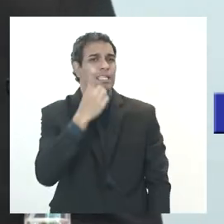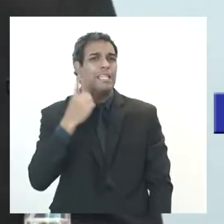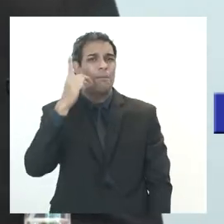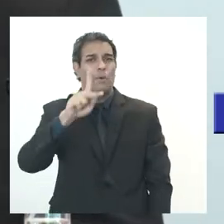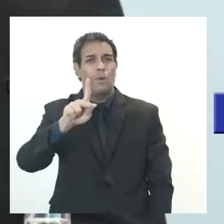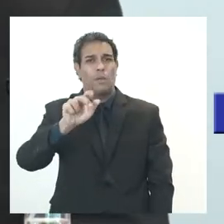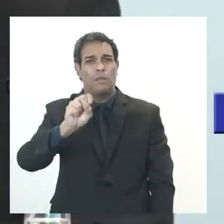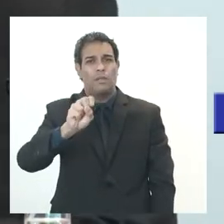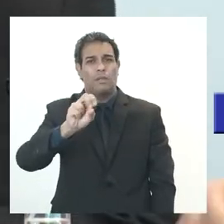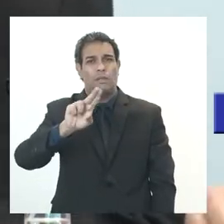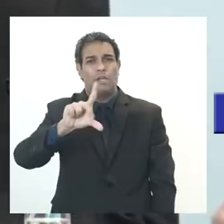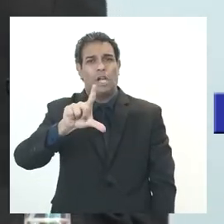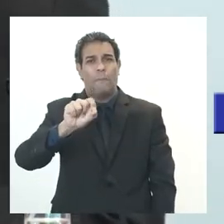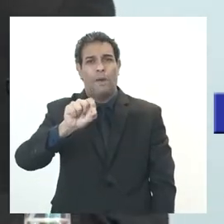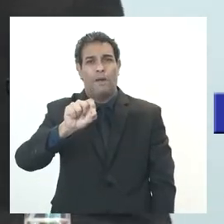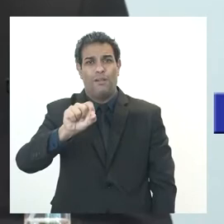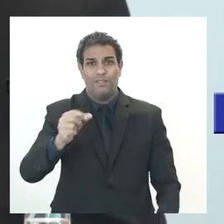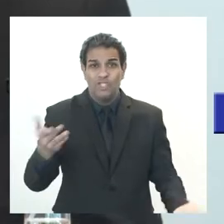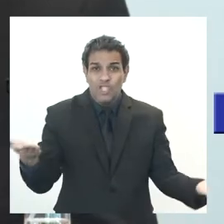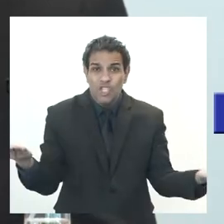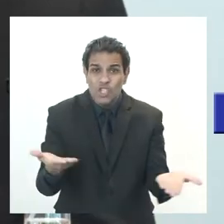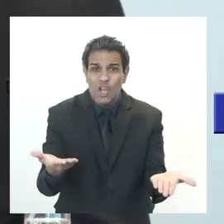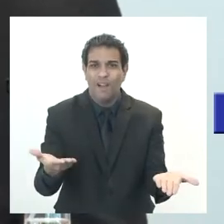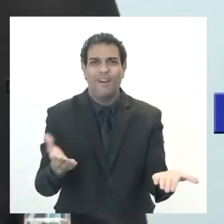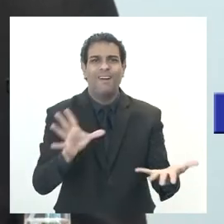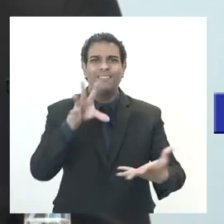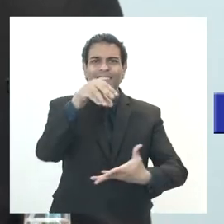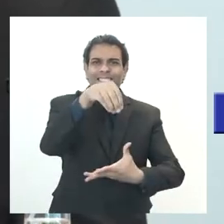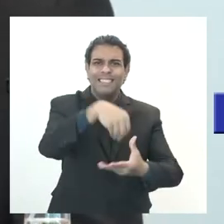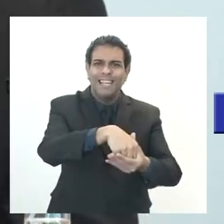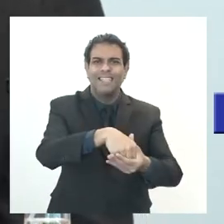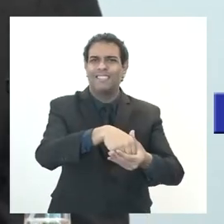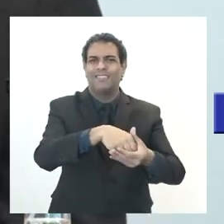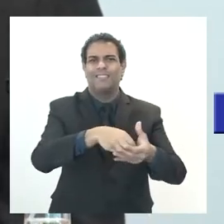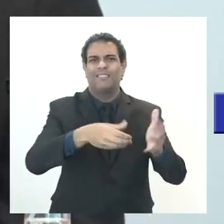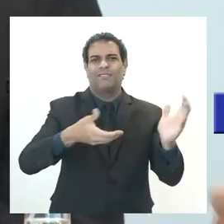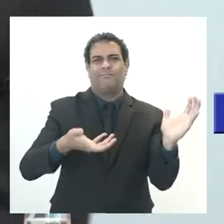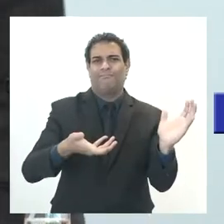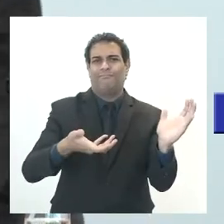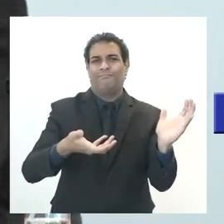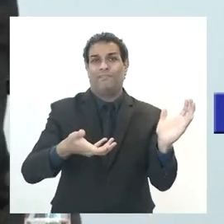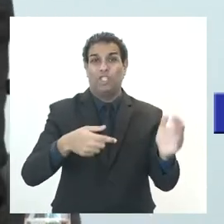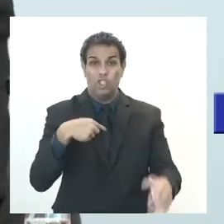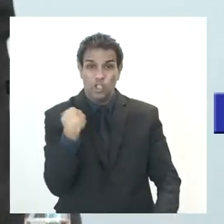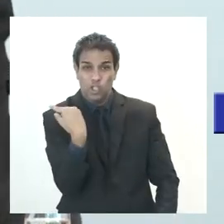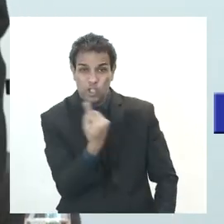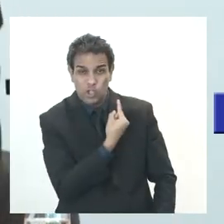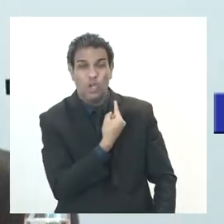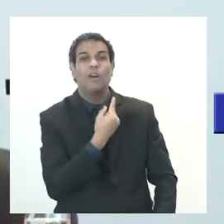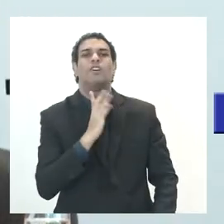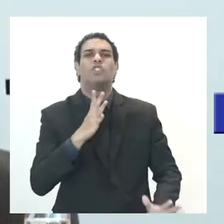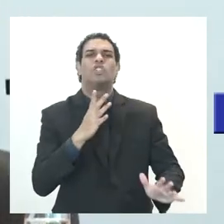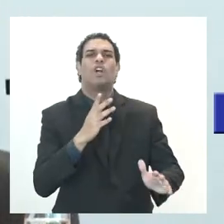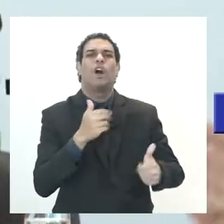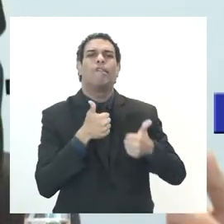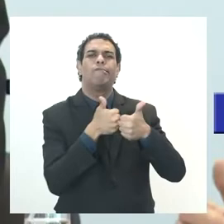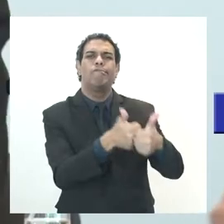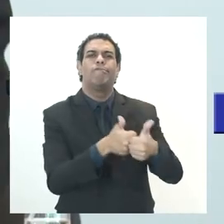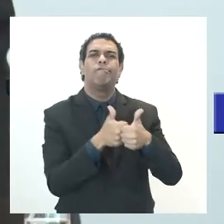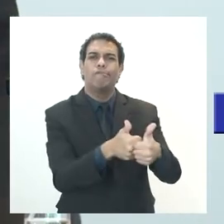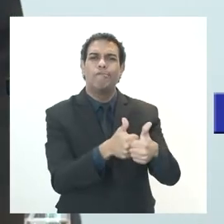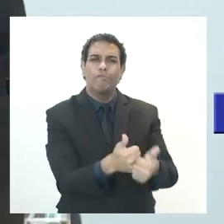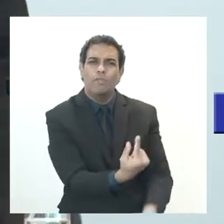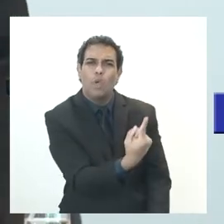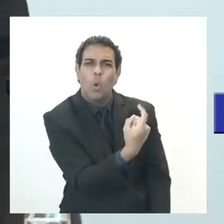Ramos que não é de hoje que está na Câmara Federal já passamos por vários momentos no passado onde não